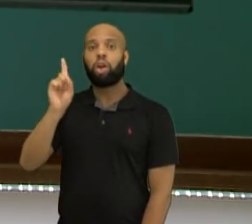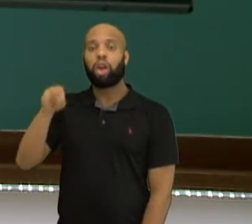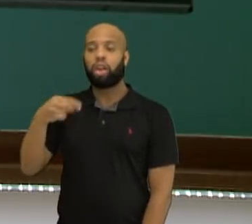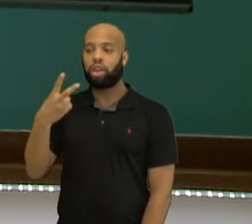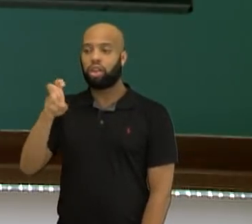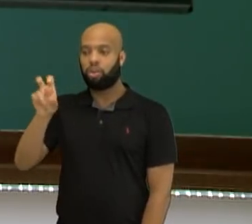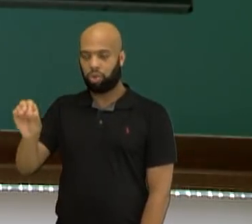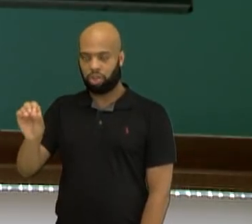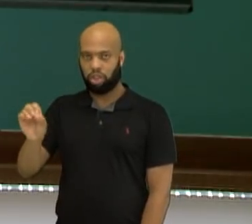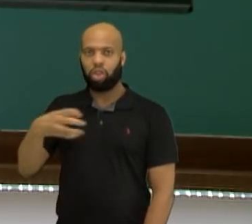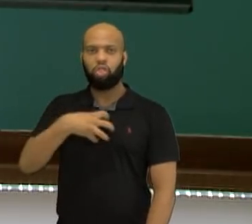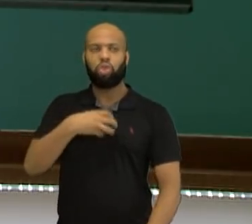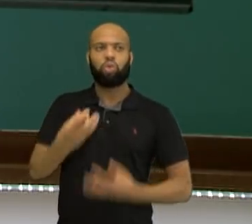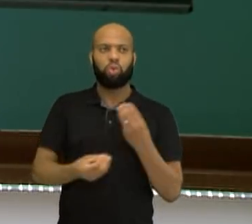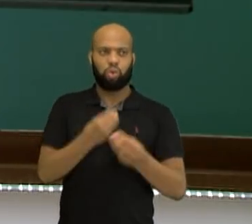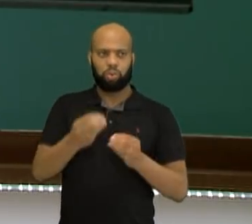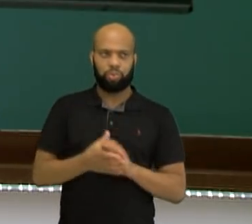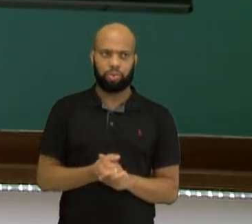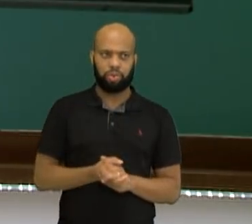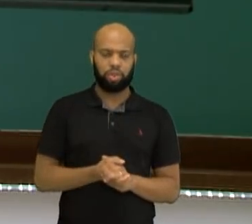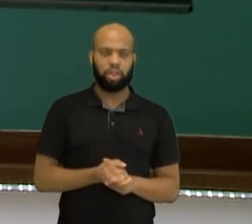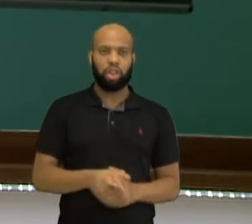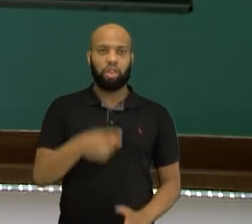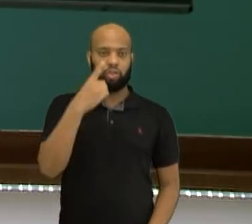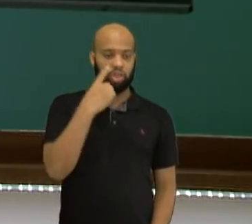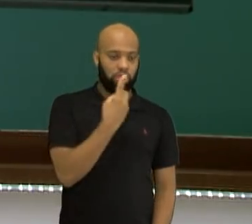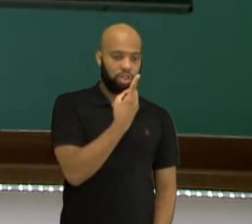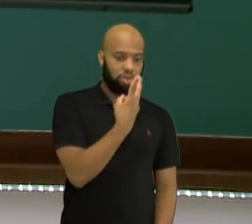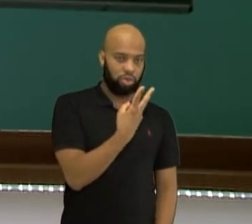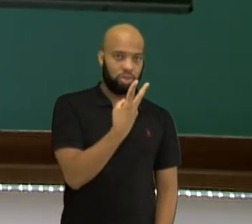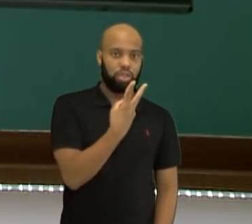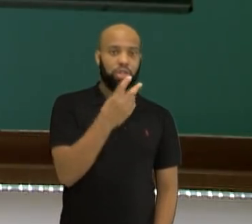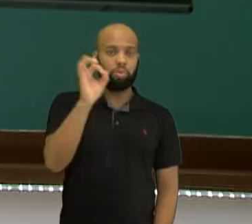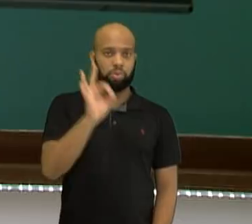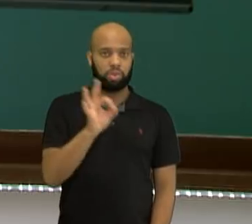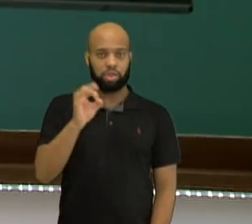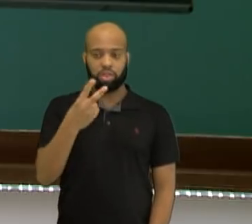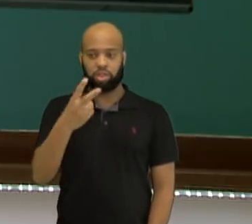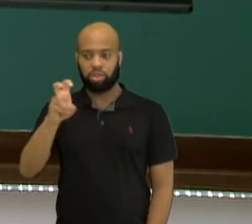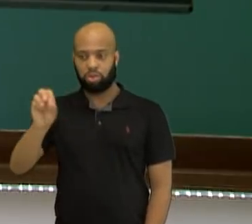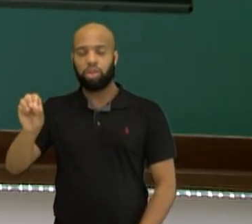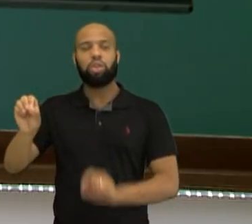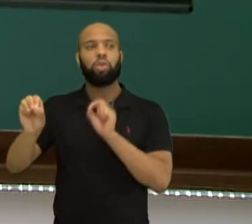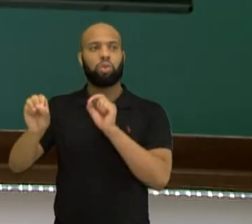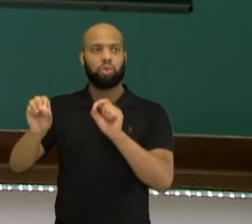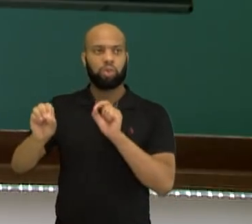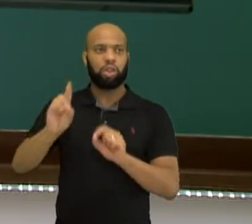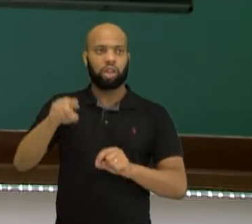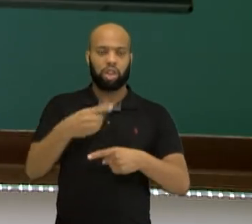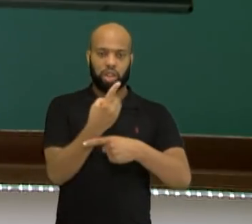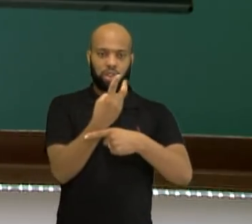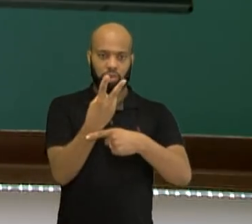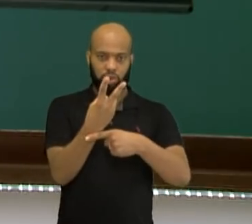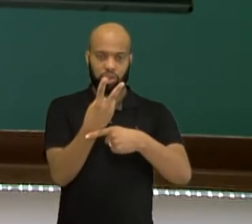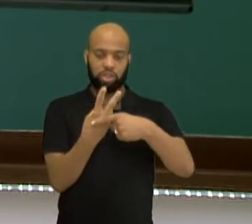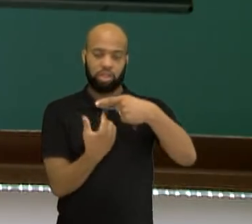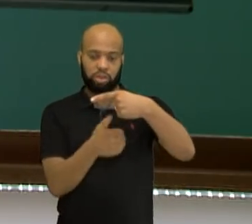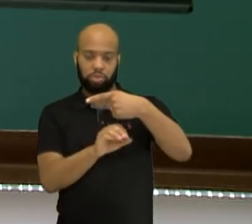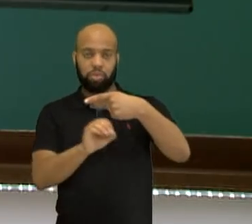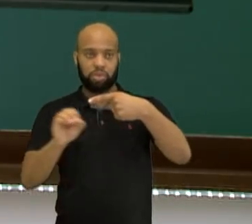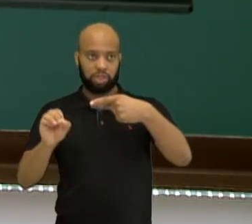um jeitinho da gente fazer seria o seguinte, ó. 12% de 250 é o quê? 12% é 12 sobre